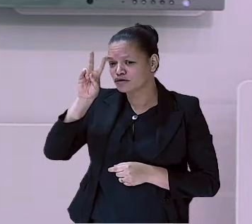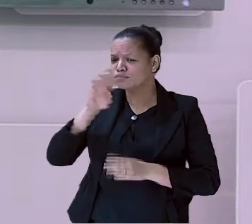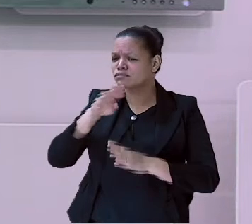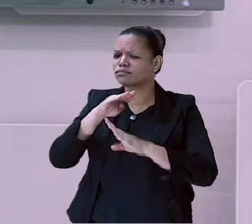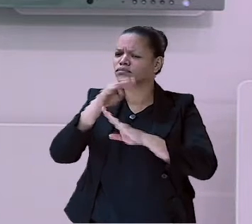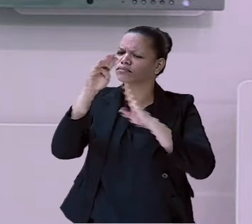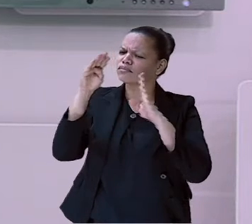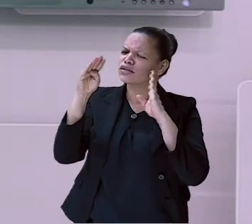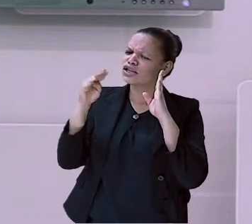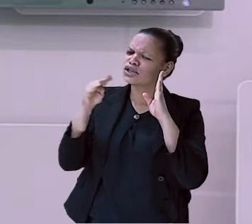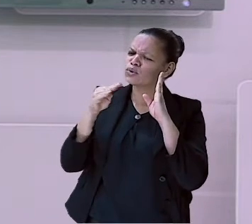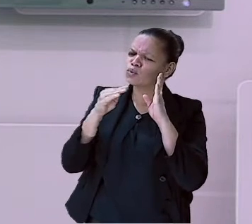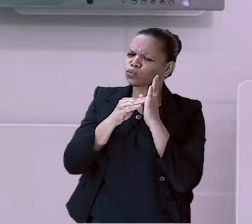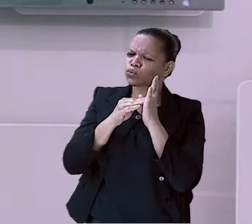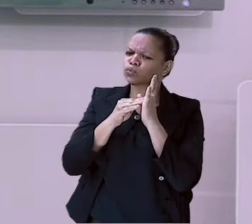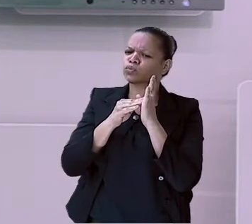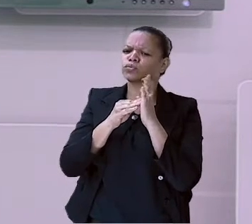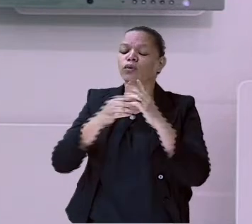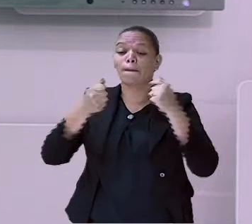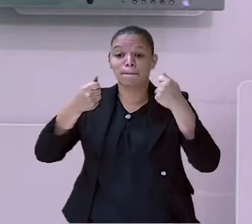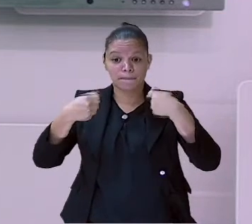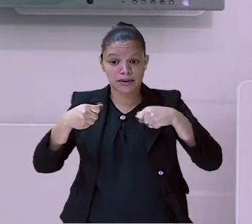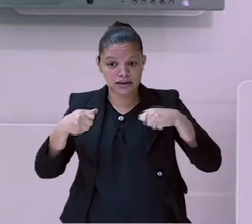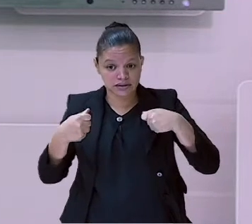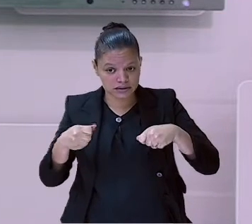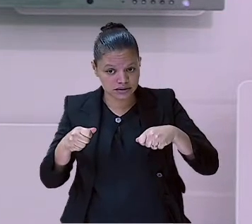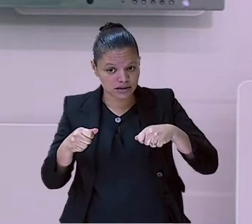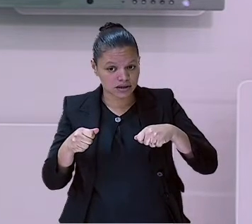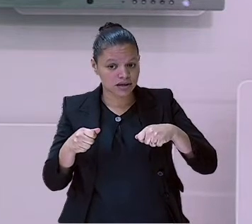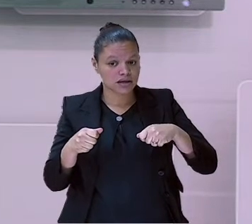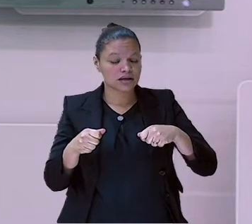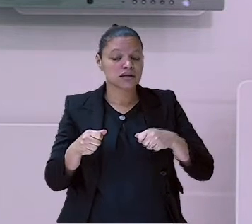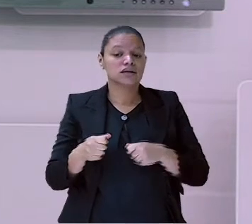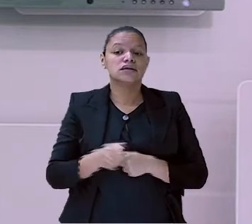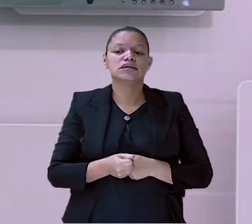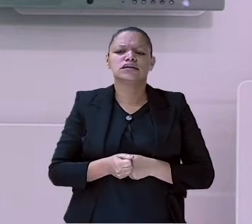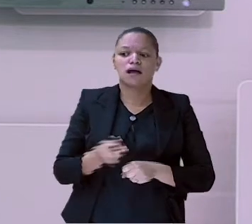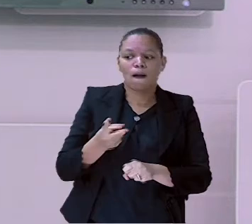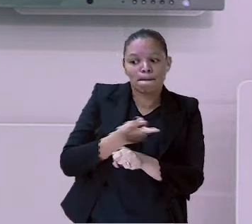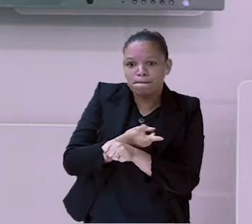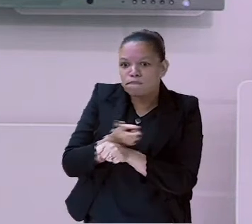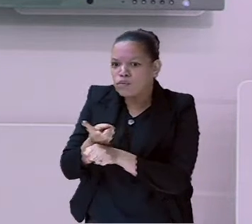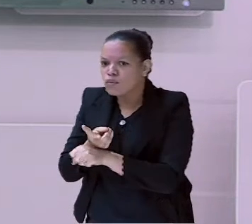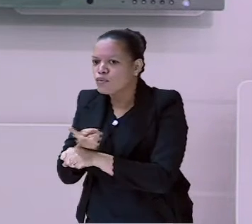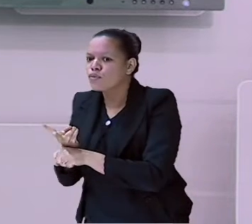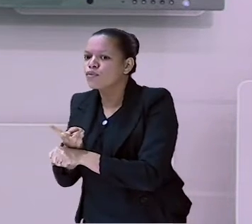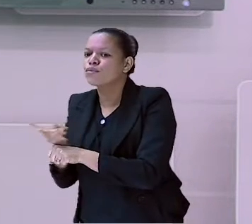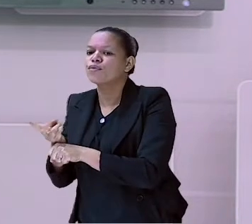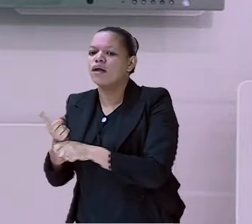deve procurar o seu médico. Nós estamos passando aqui uma informação para você.